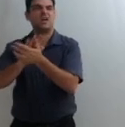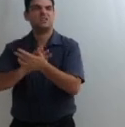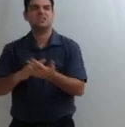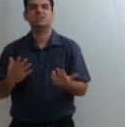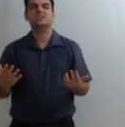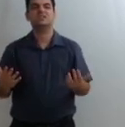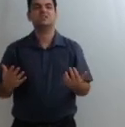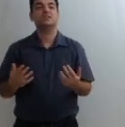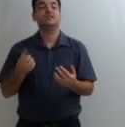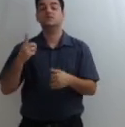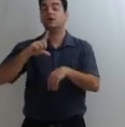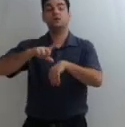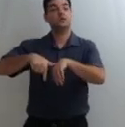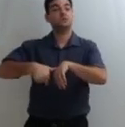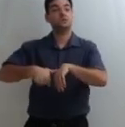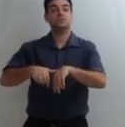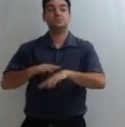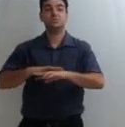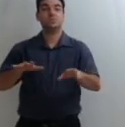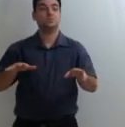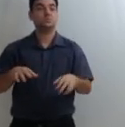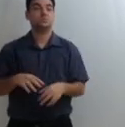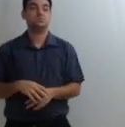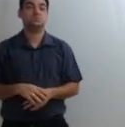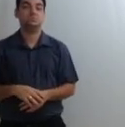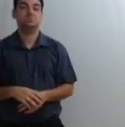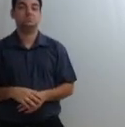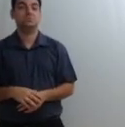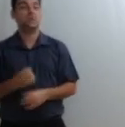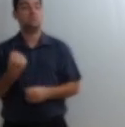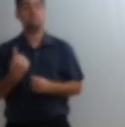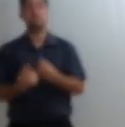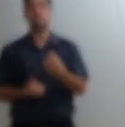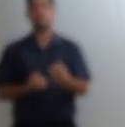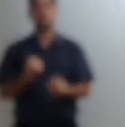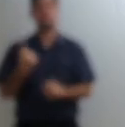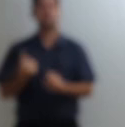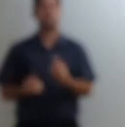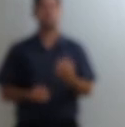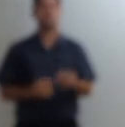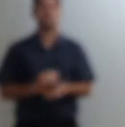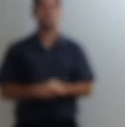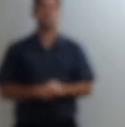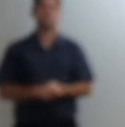fato absolutamente isolado no cumprimento de pena dele.